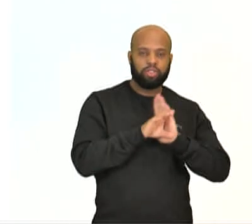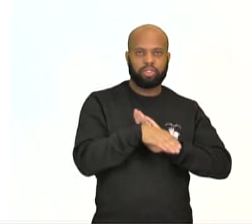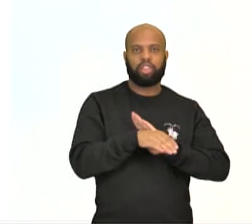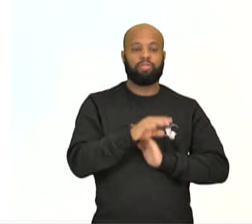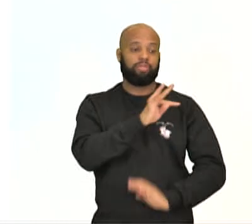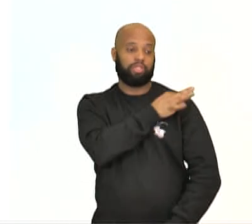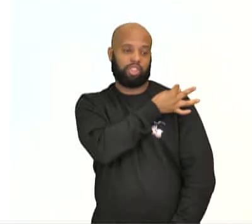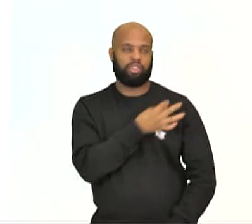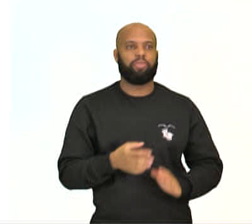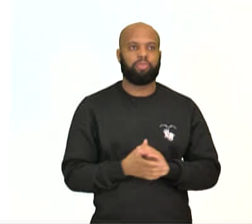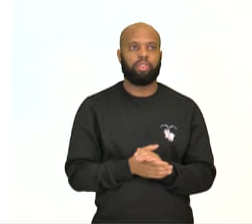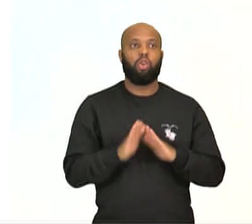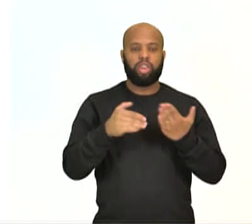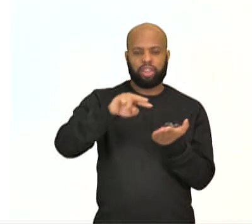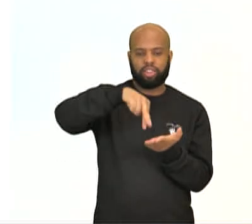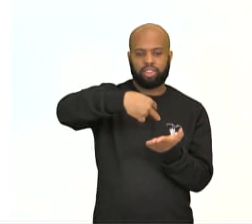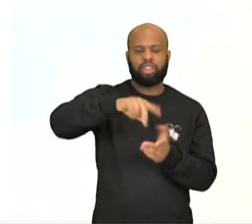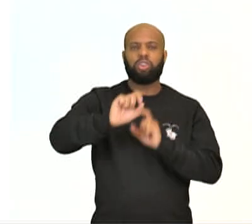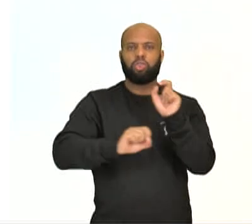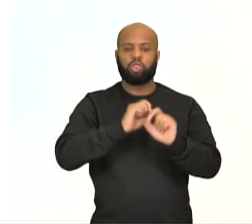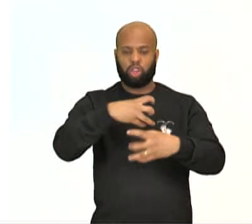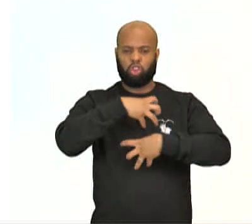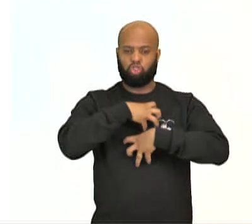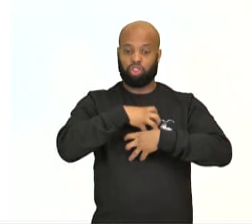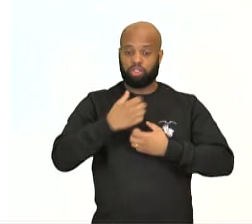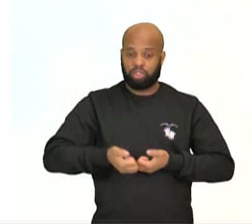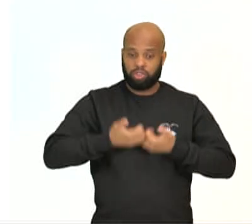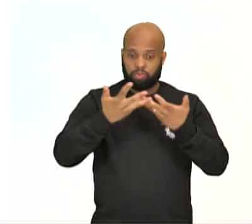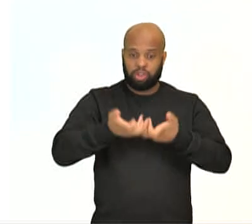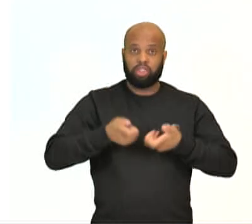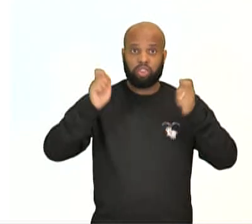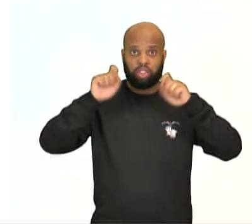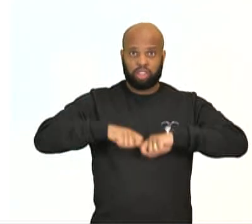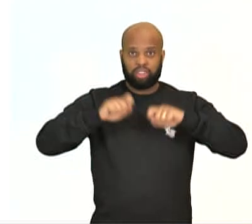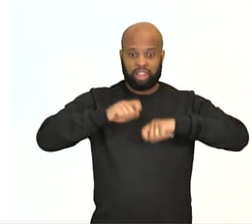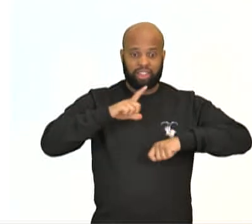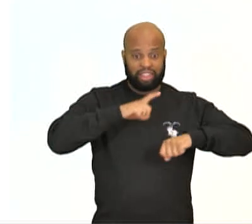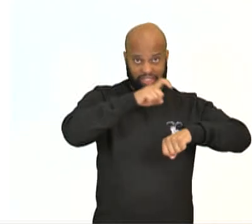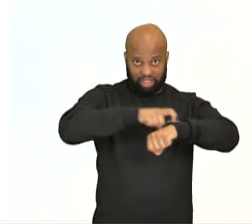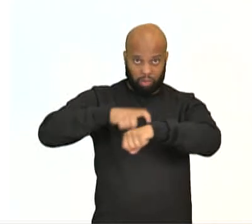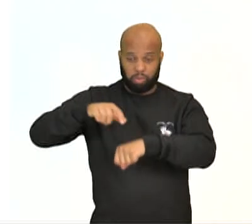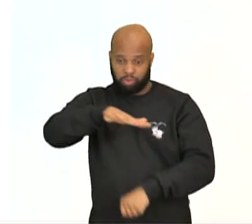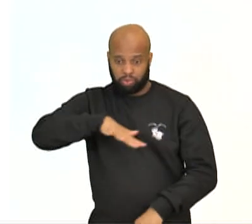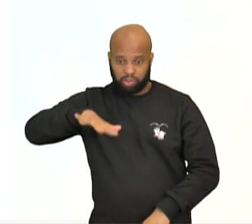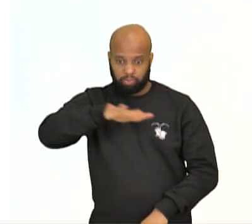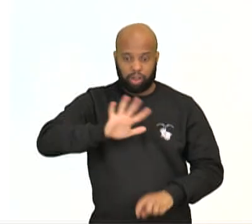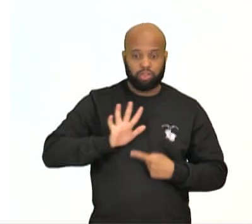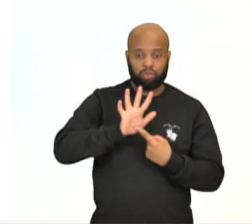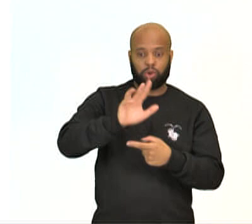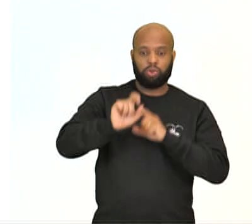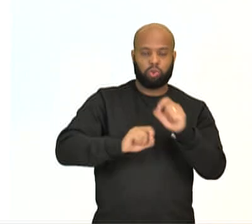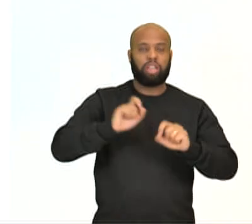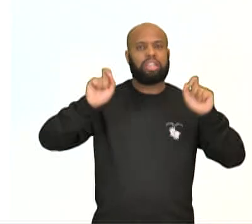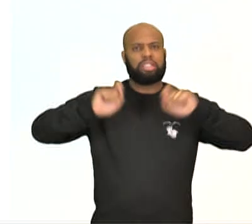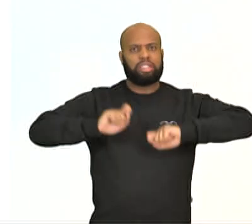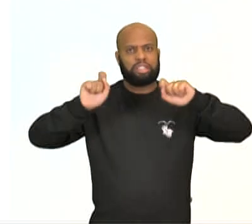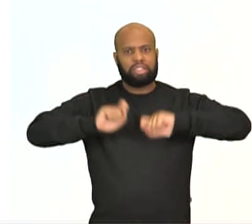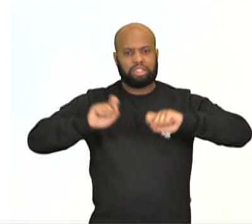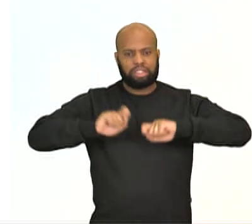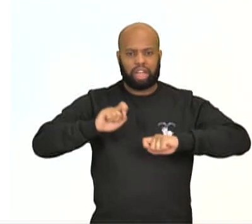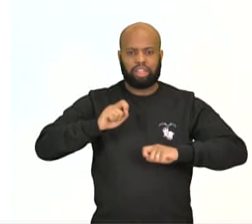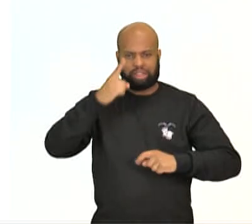bem técnica. A dança é um meio de expressão capaz de projetar no tempo e no espaço as mais diversas